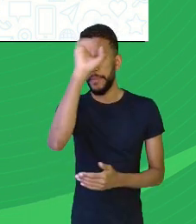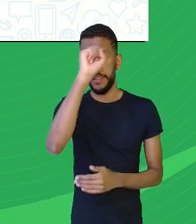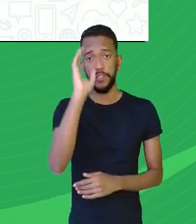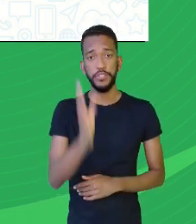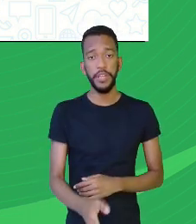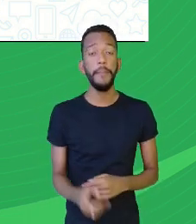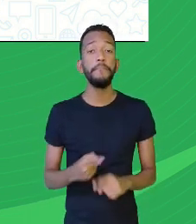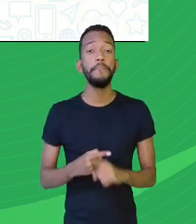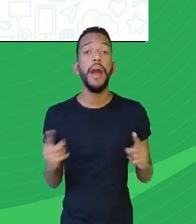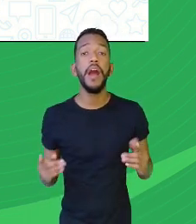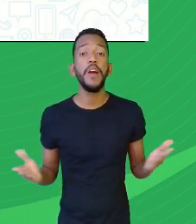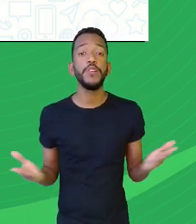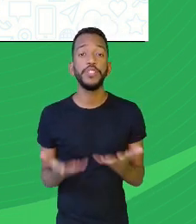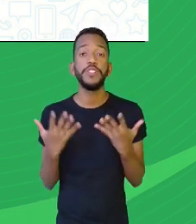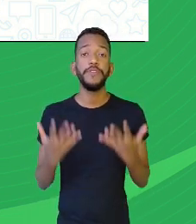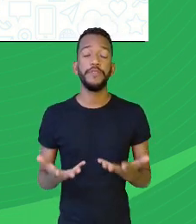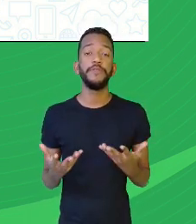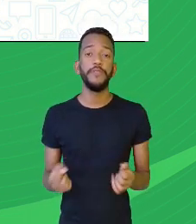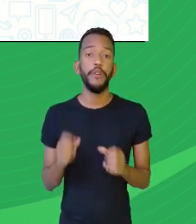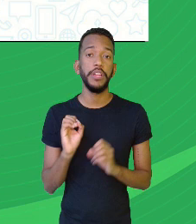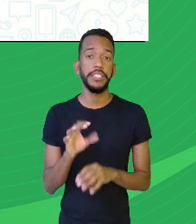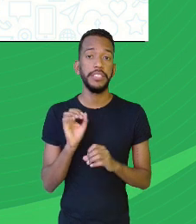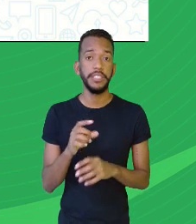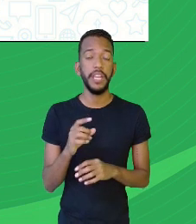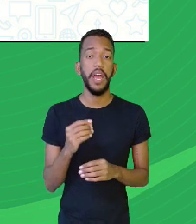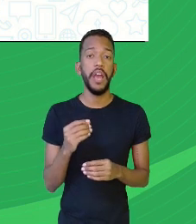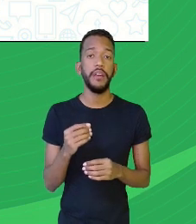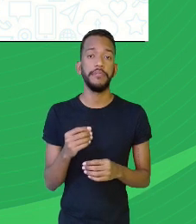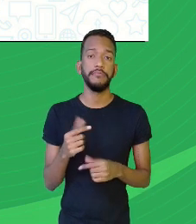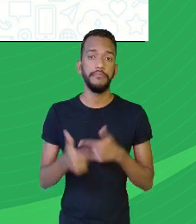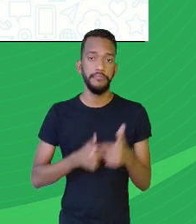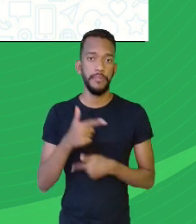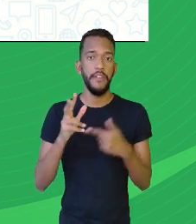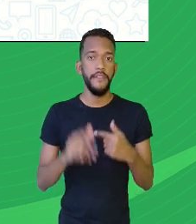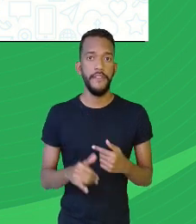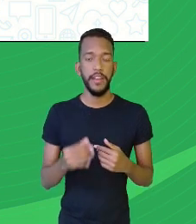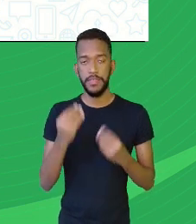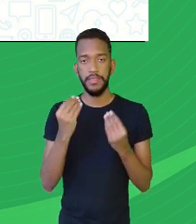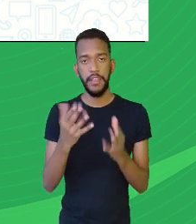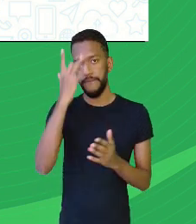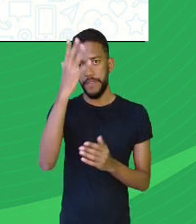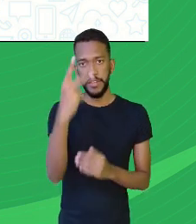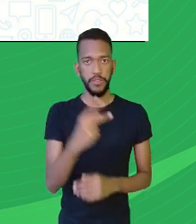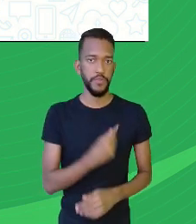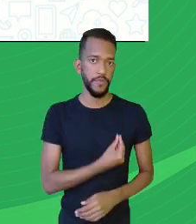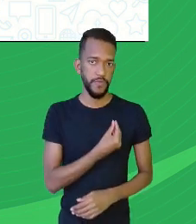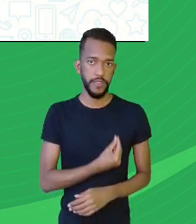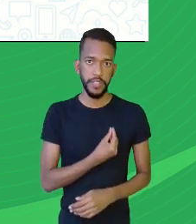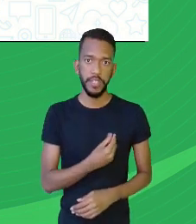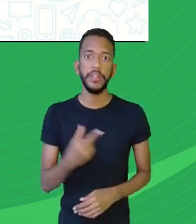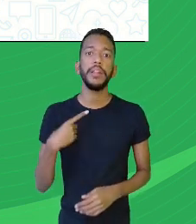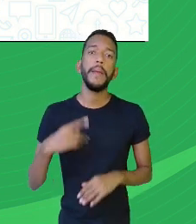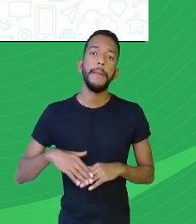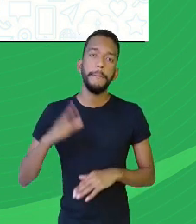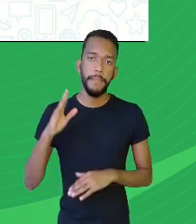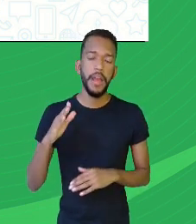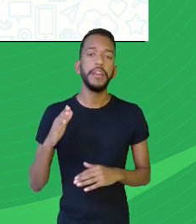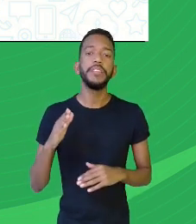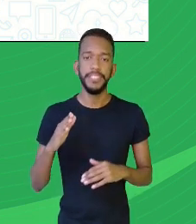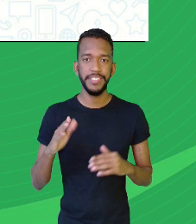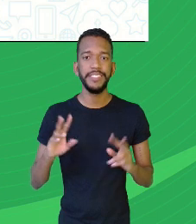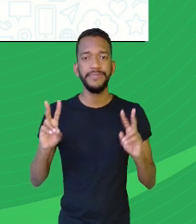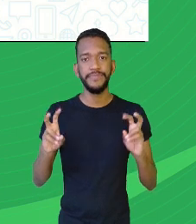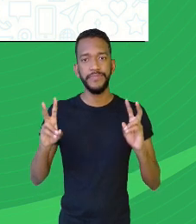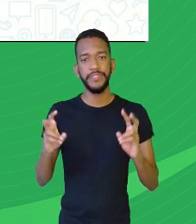vou ensinar outra operação que vai facilitar a tua vida. Eu tenho mais um quadro de valor e de